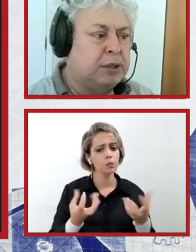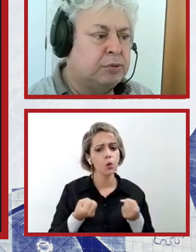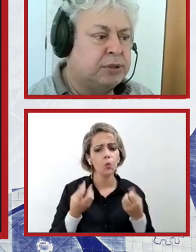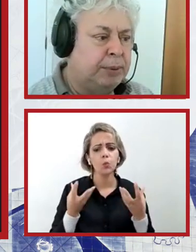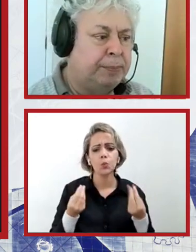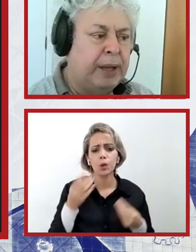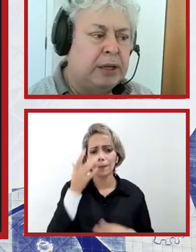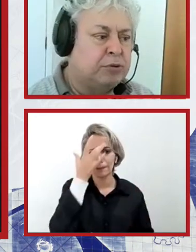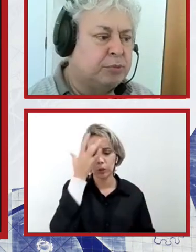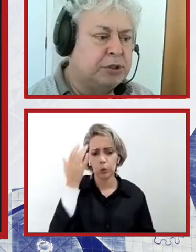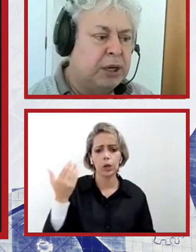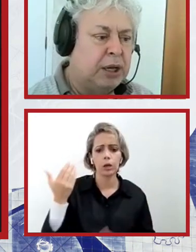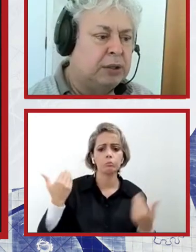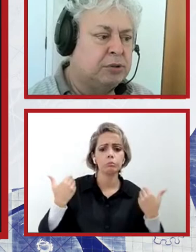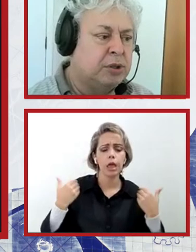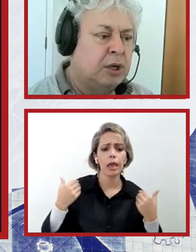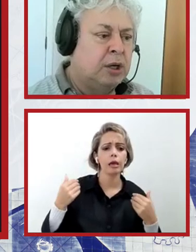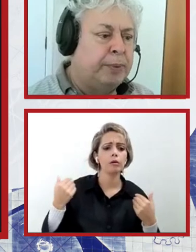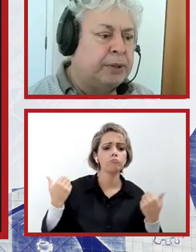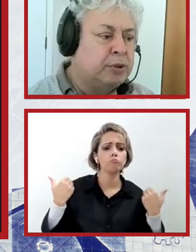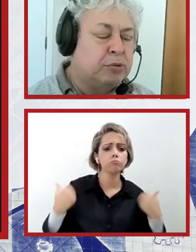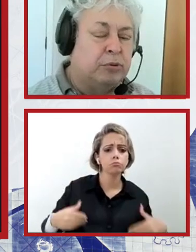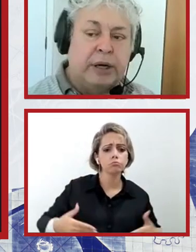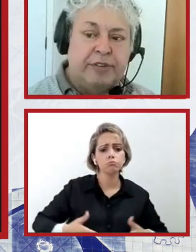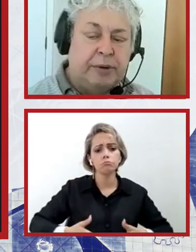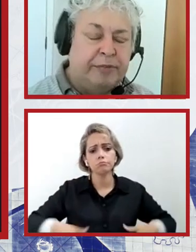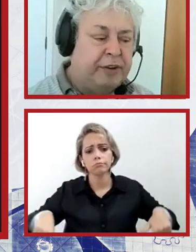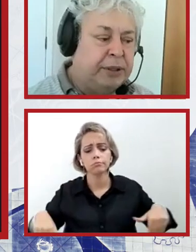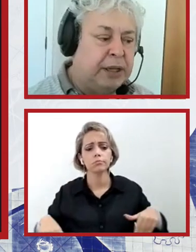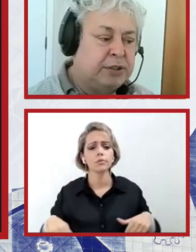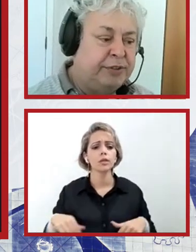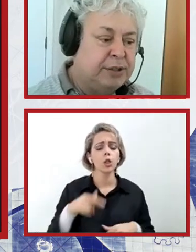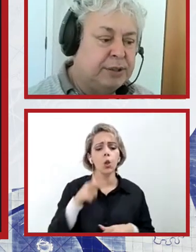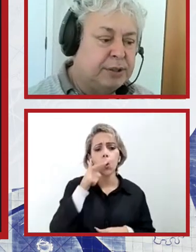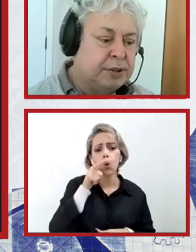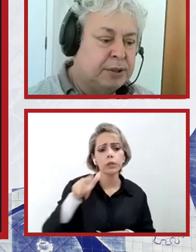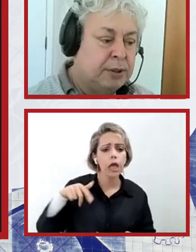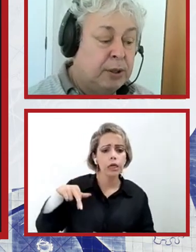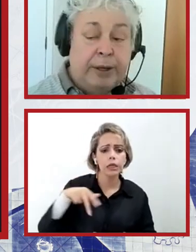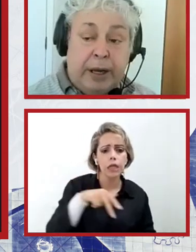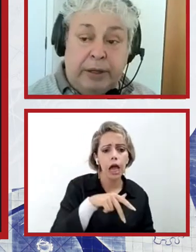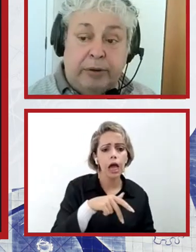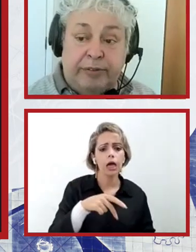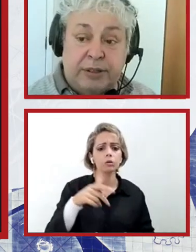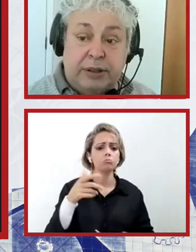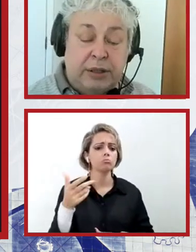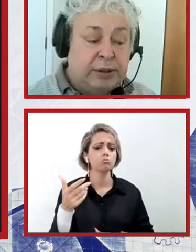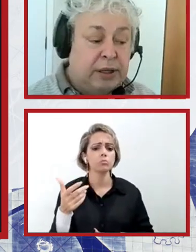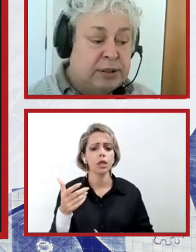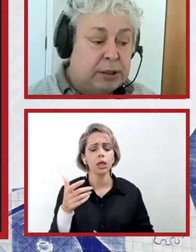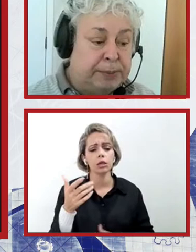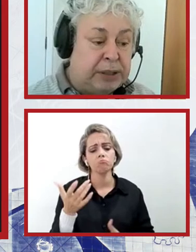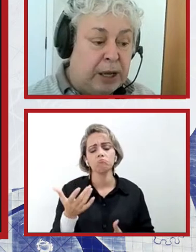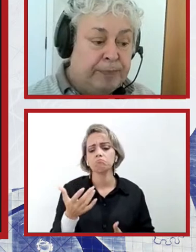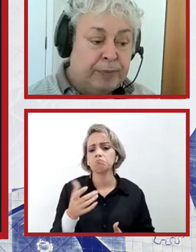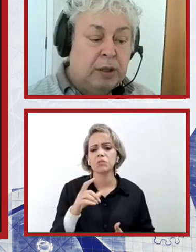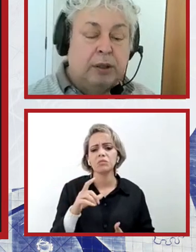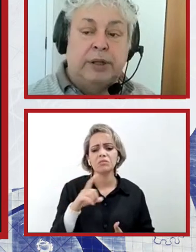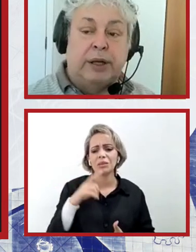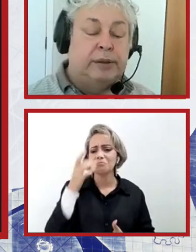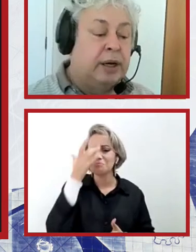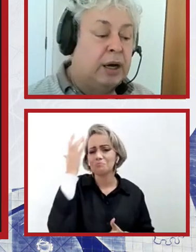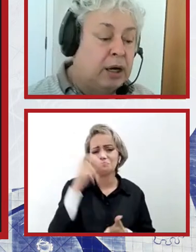Paraplégicos, tetraplégicos, hemiplégicos, mutilados. Pessoas com graves deformidades físicas. E aí a universidade tem que se